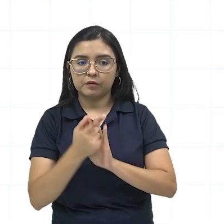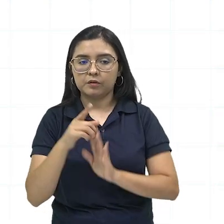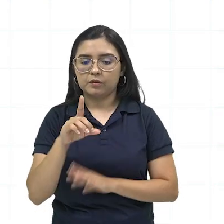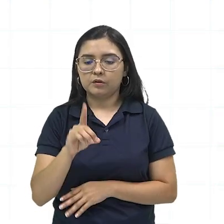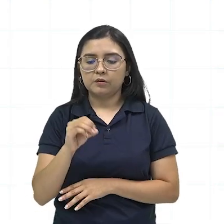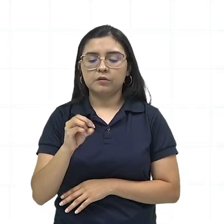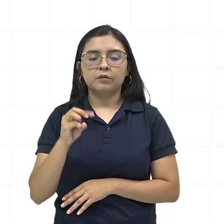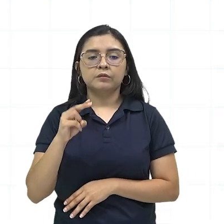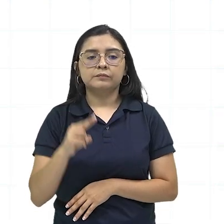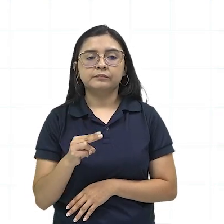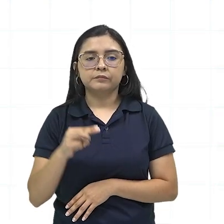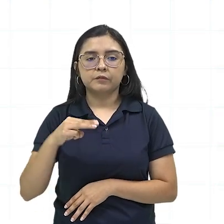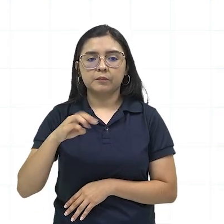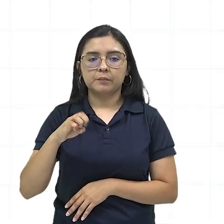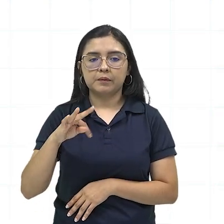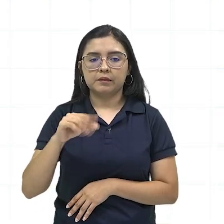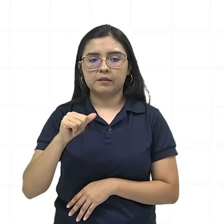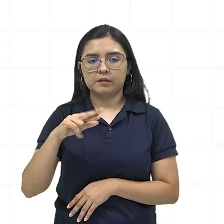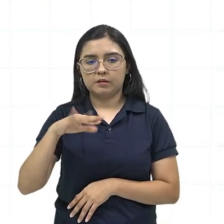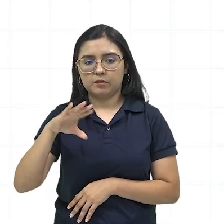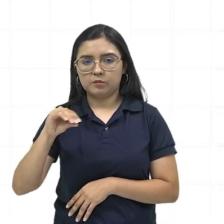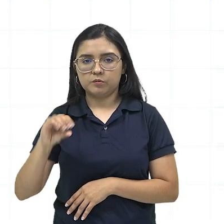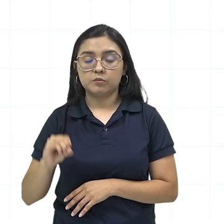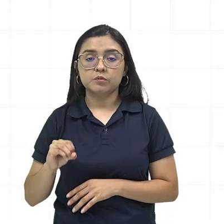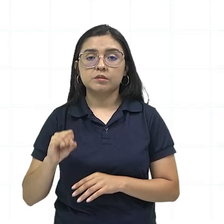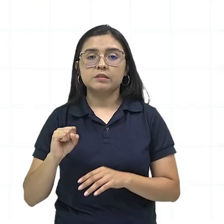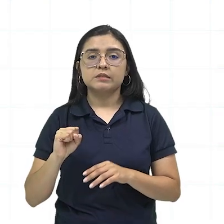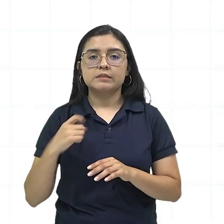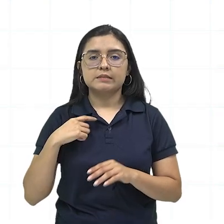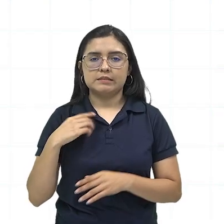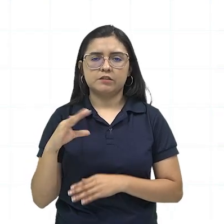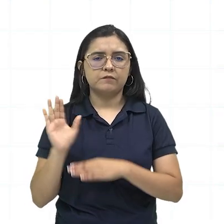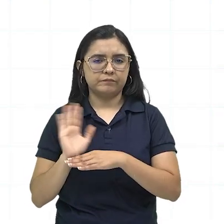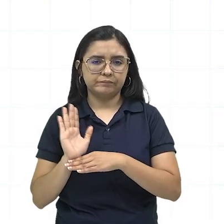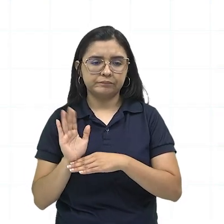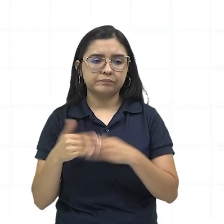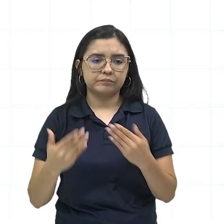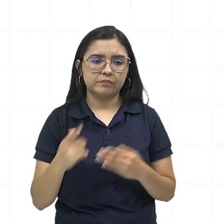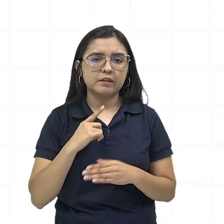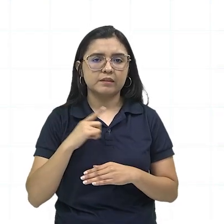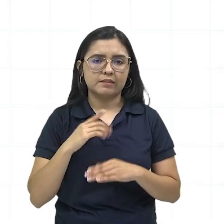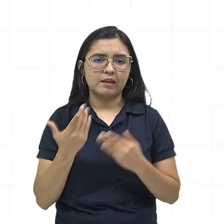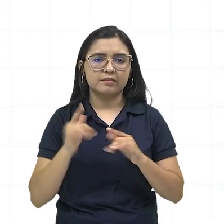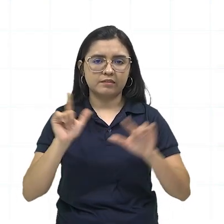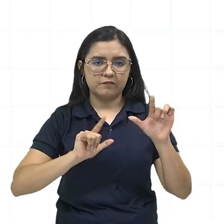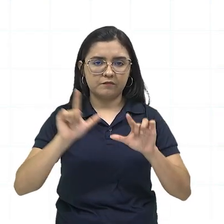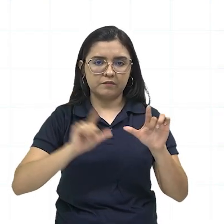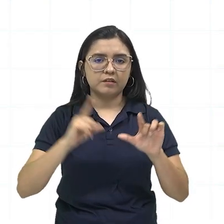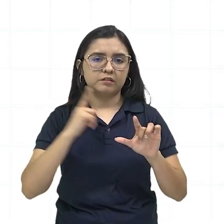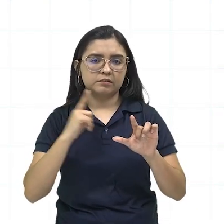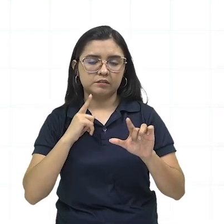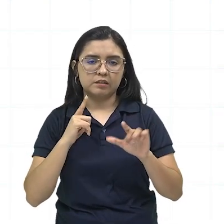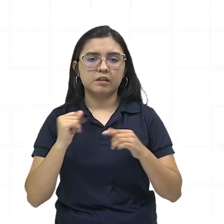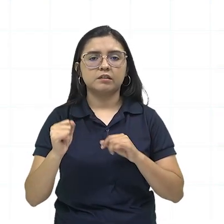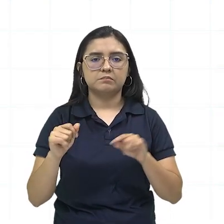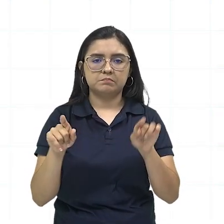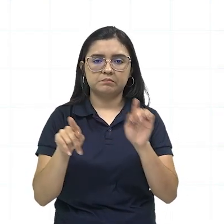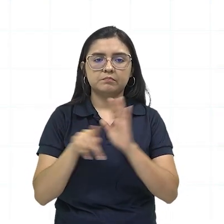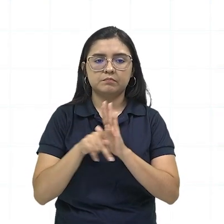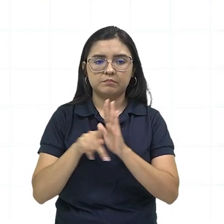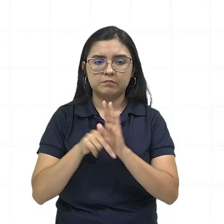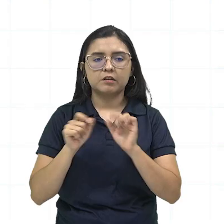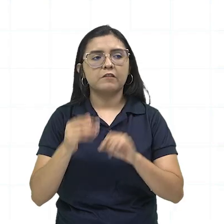os documentários científicos. Na TV aberta a gente vê bastante documentários, né? Nós temos programas especializados que